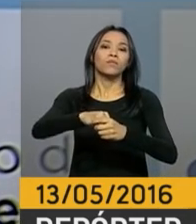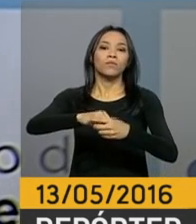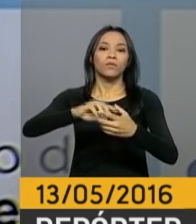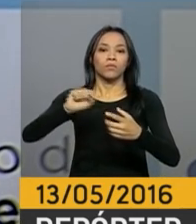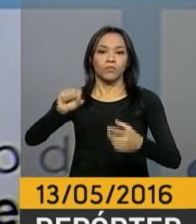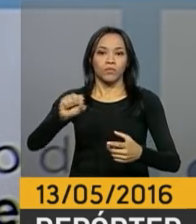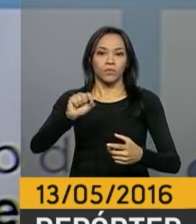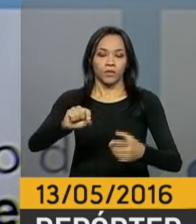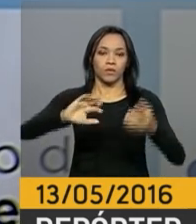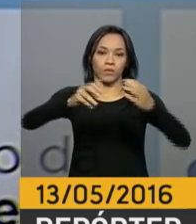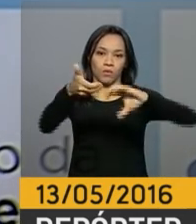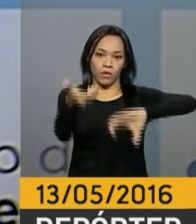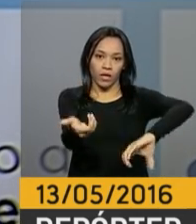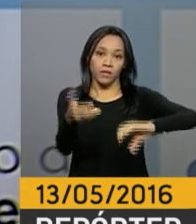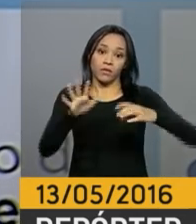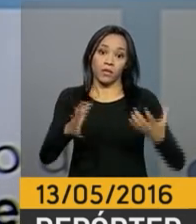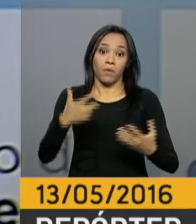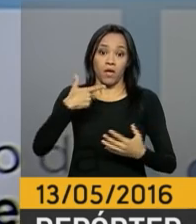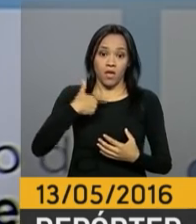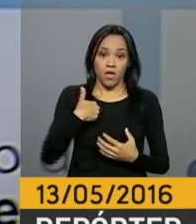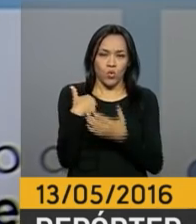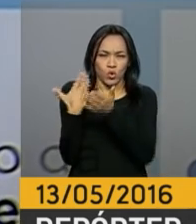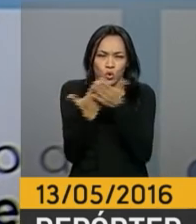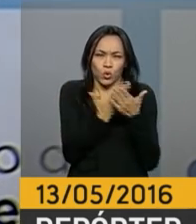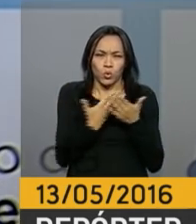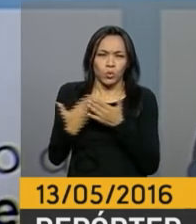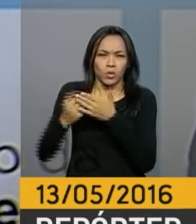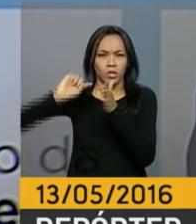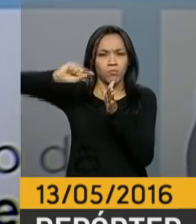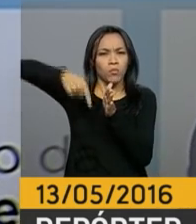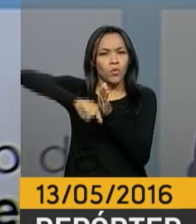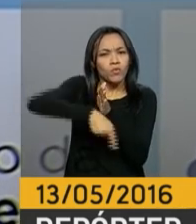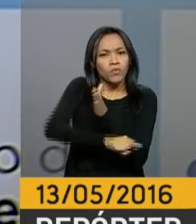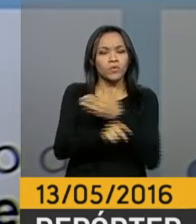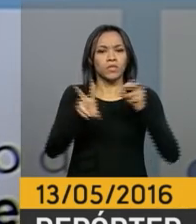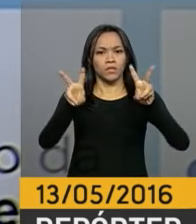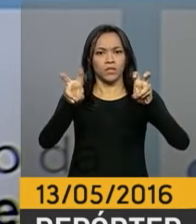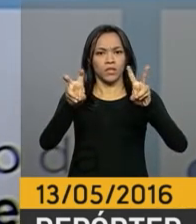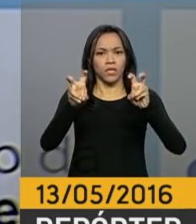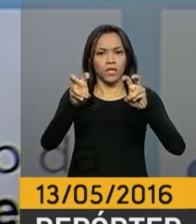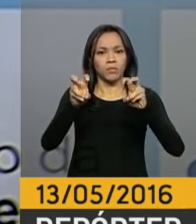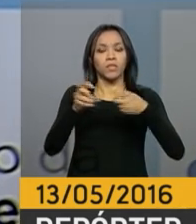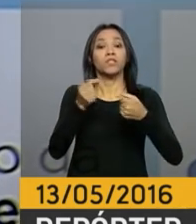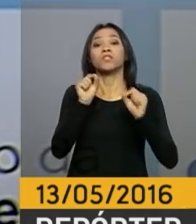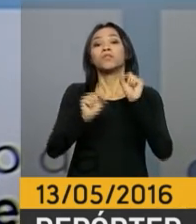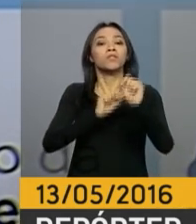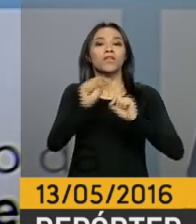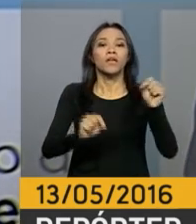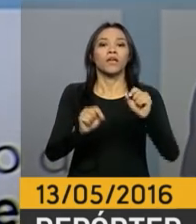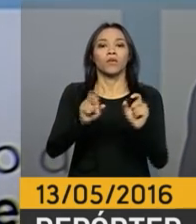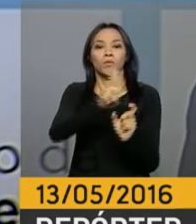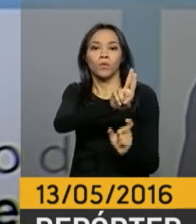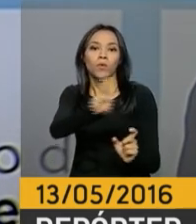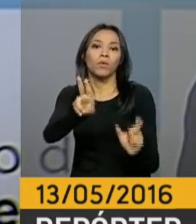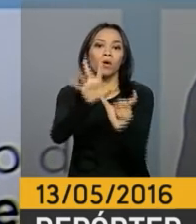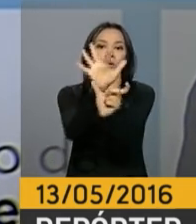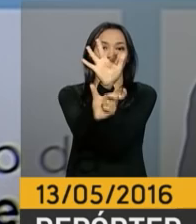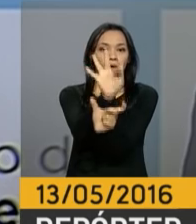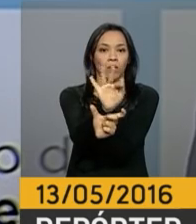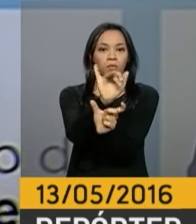Então me especializei neste assunto do financiamento e portanto eh com essas duas eh